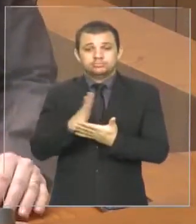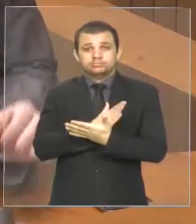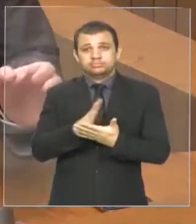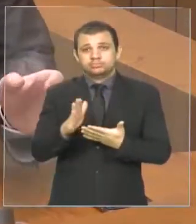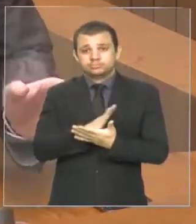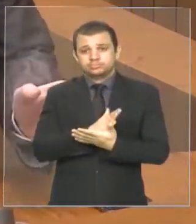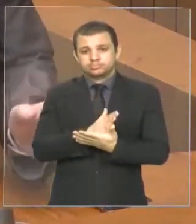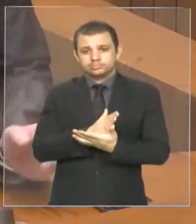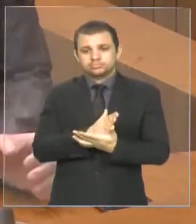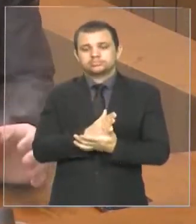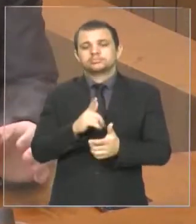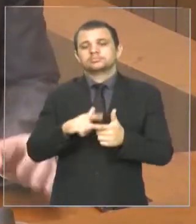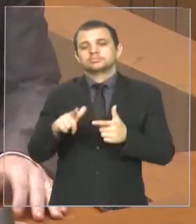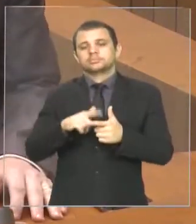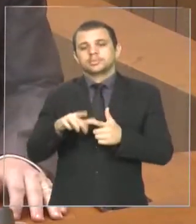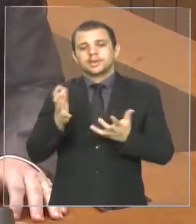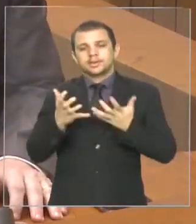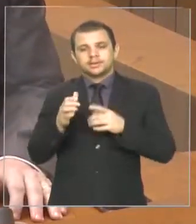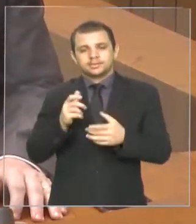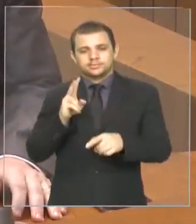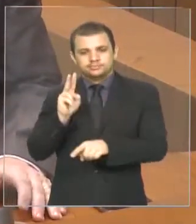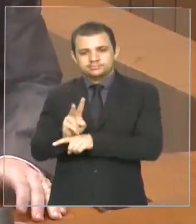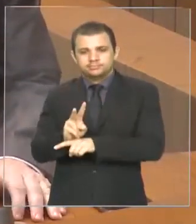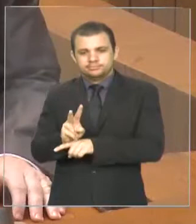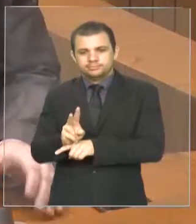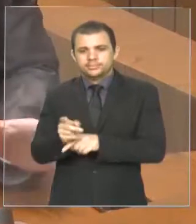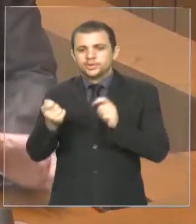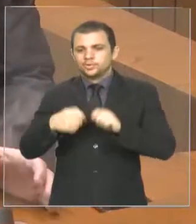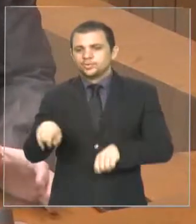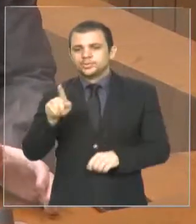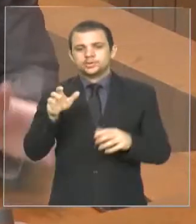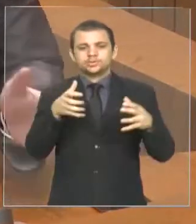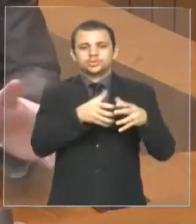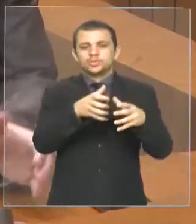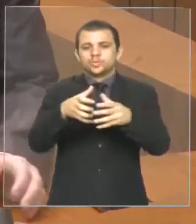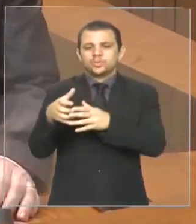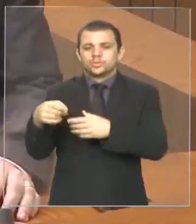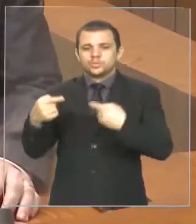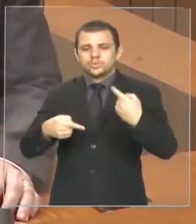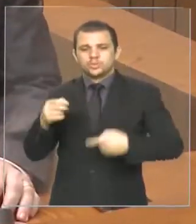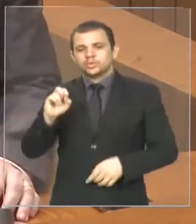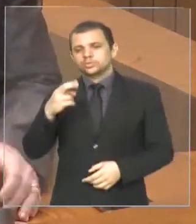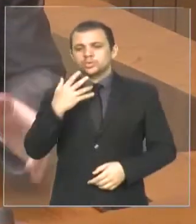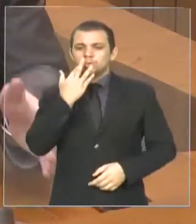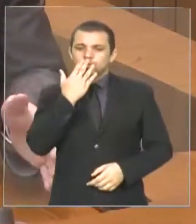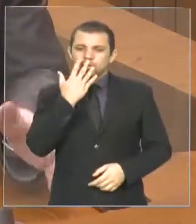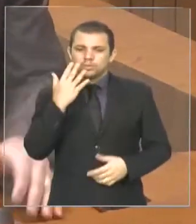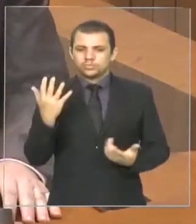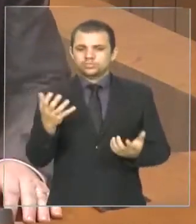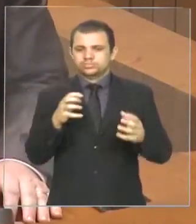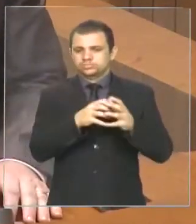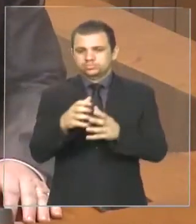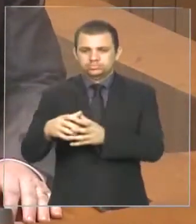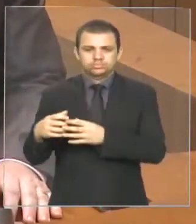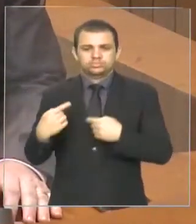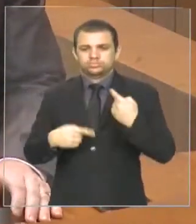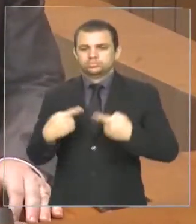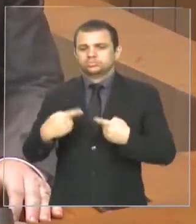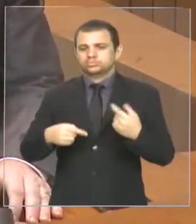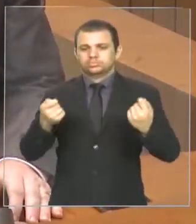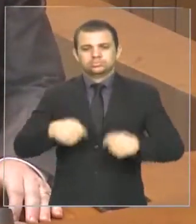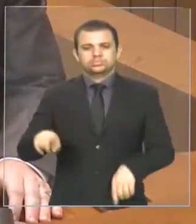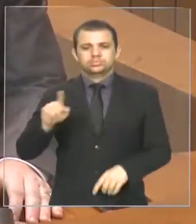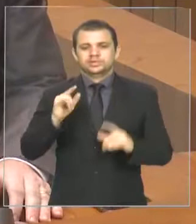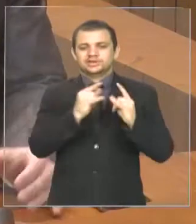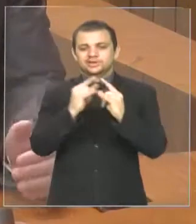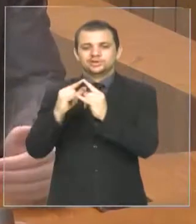têm lado político ou cor partidária. Ali estavam todas as instituições envolvidas neste tema,